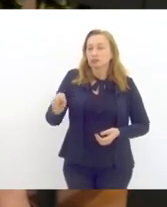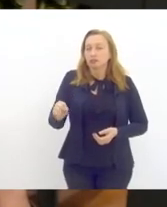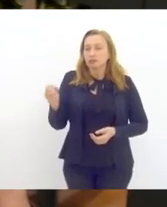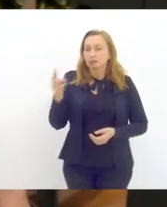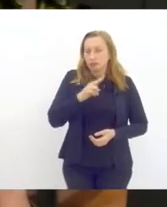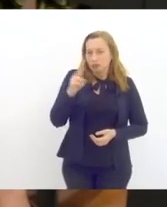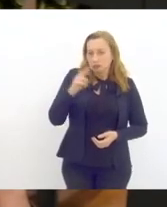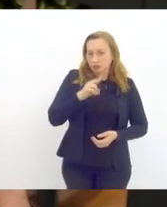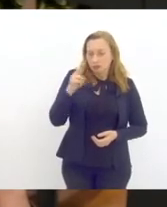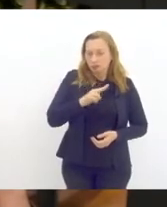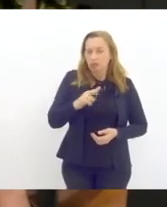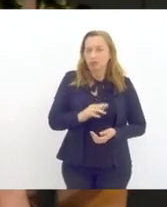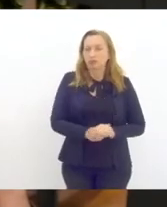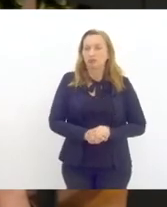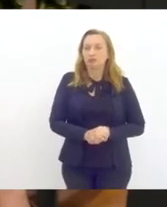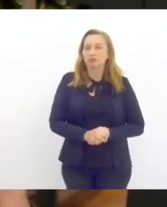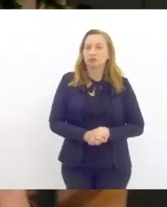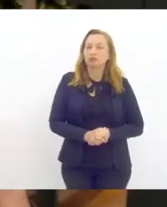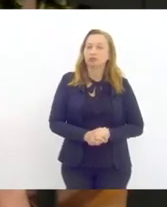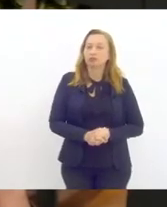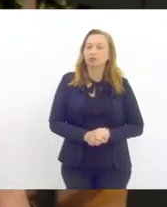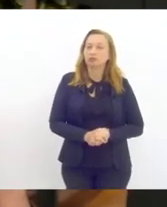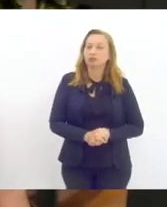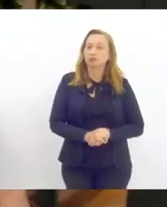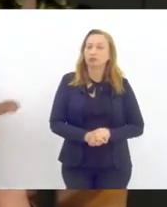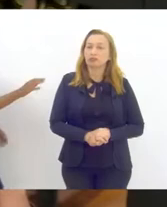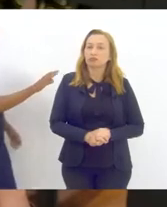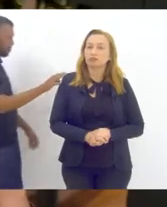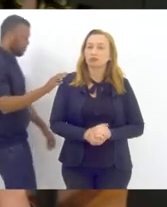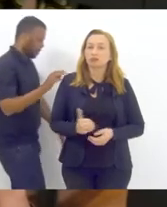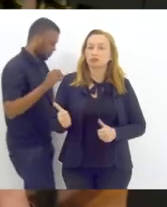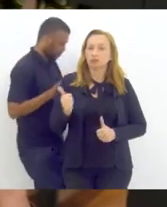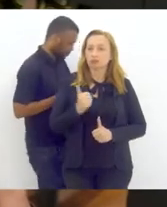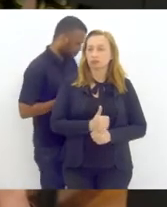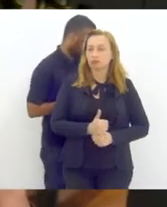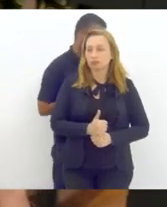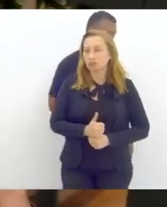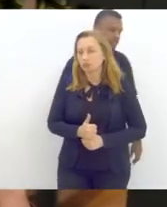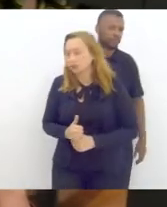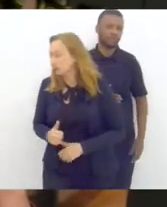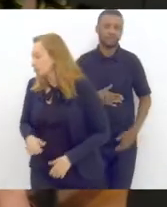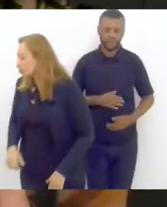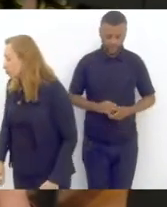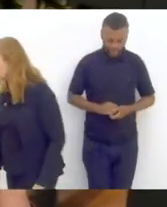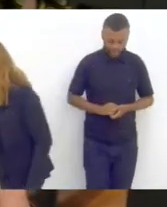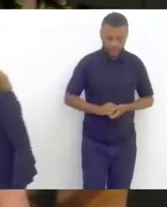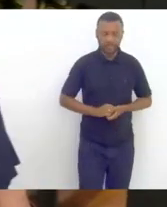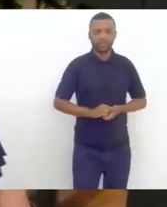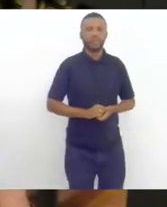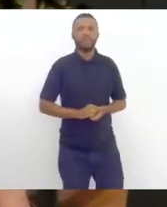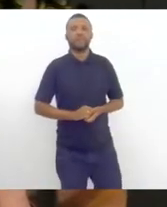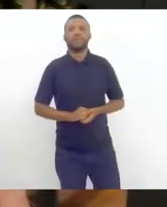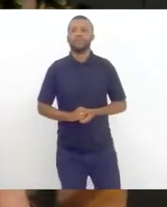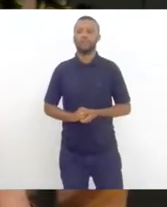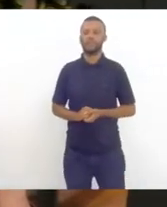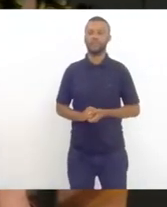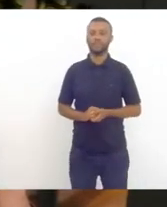coeficientes em valores monetários. Vou fazer uma outra pergunta, deputado Thomas.